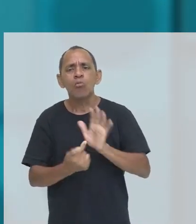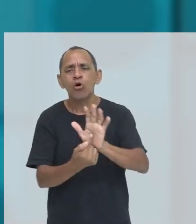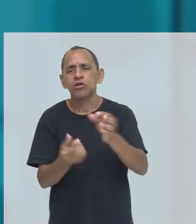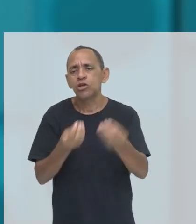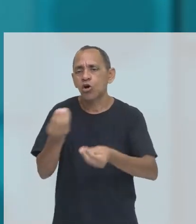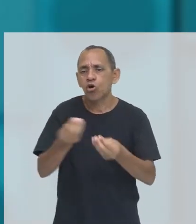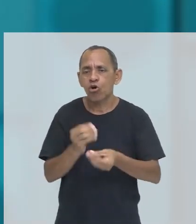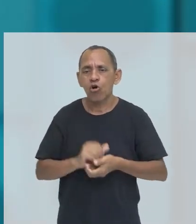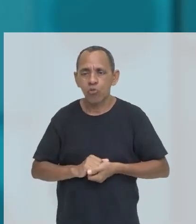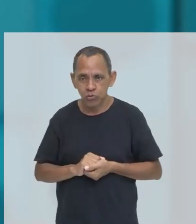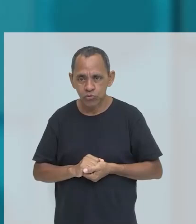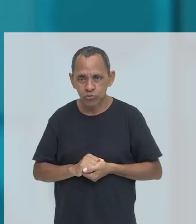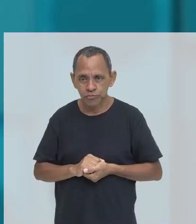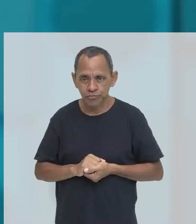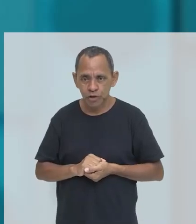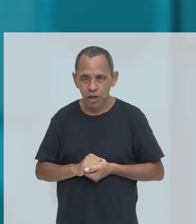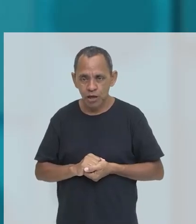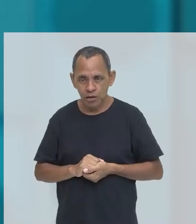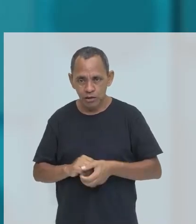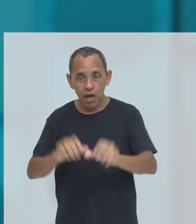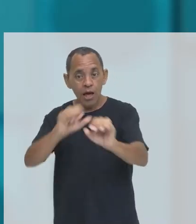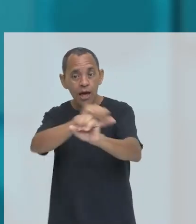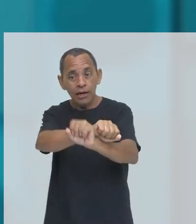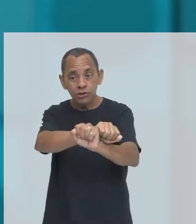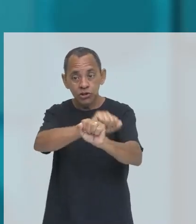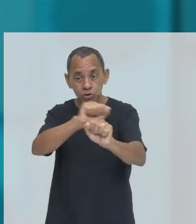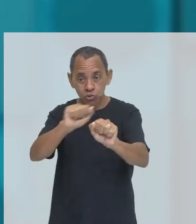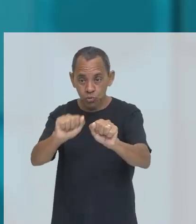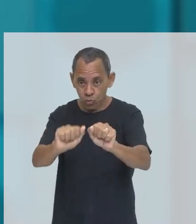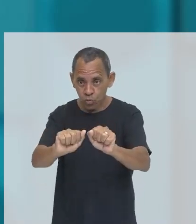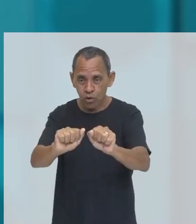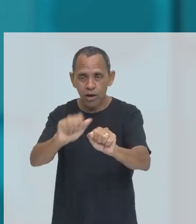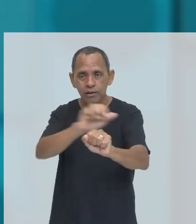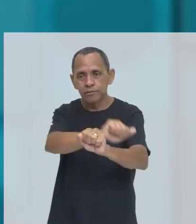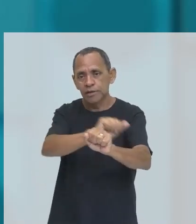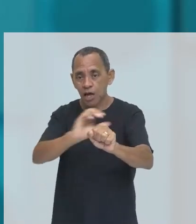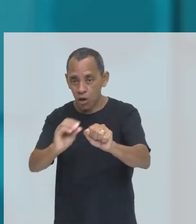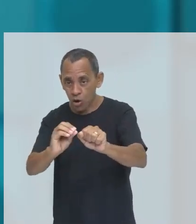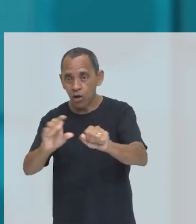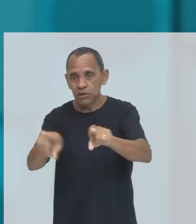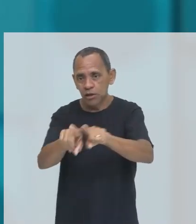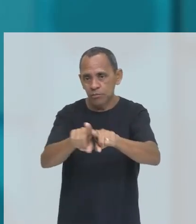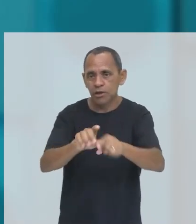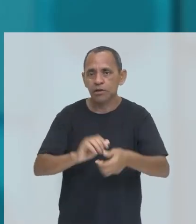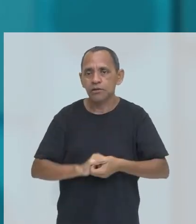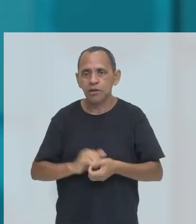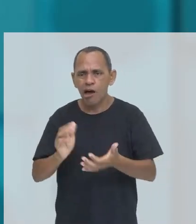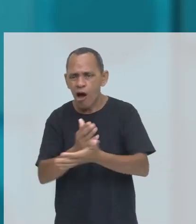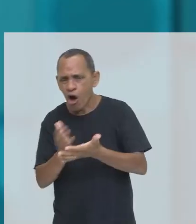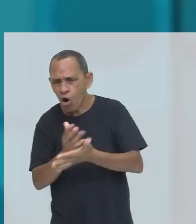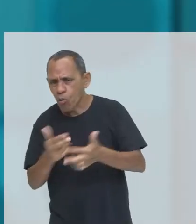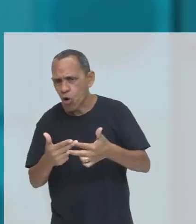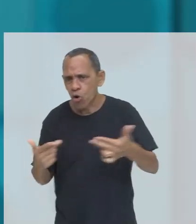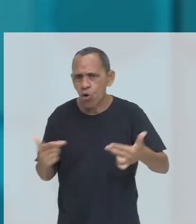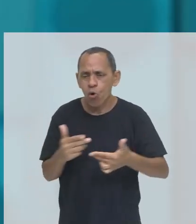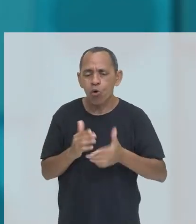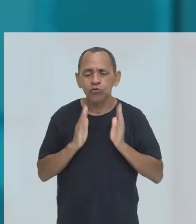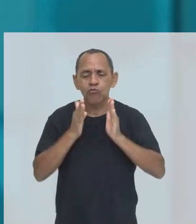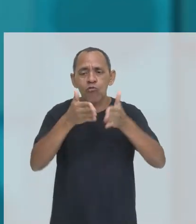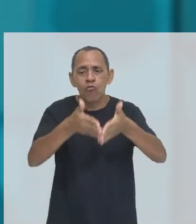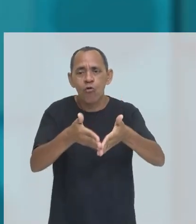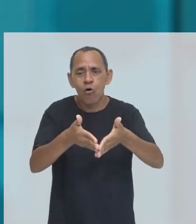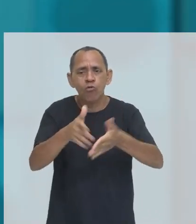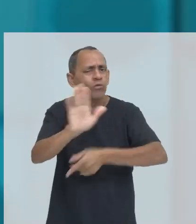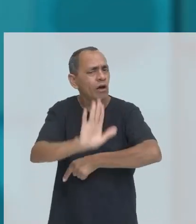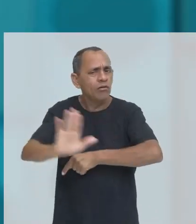passo que os artigos indefinidos eles vão fazer menção, relacionar a algo que não é específico, ele é mais geral,